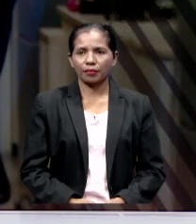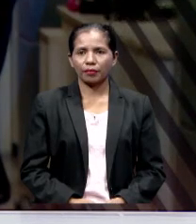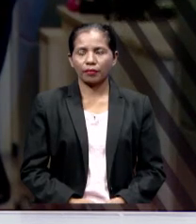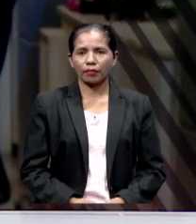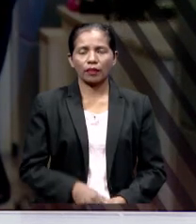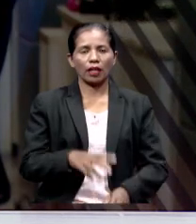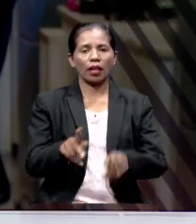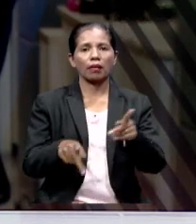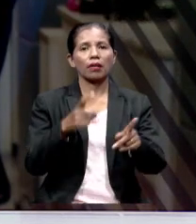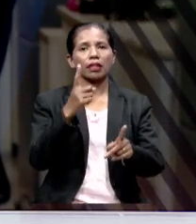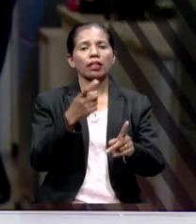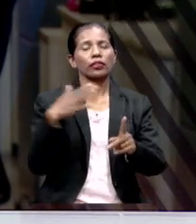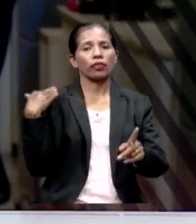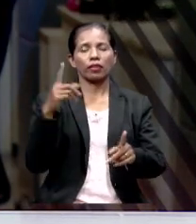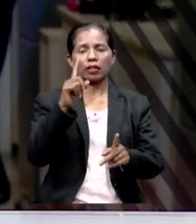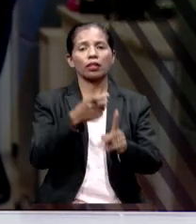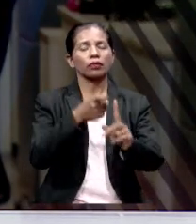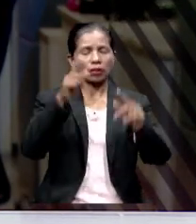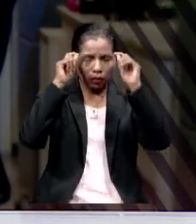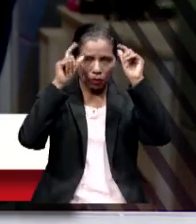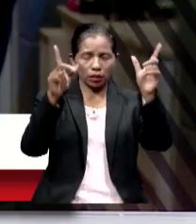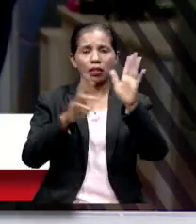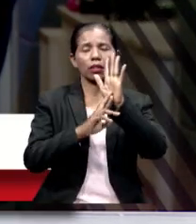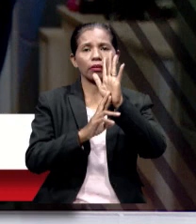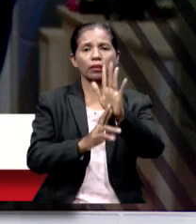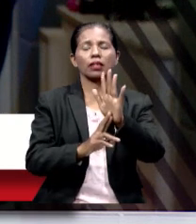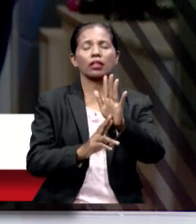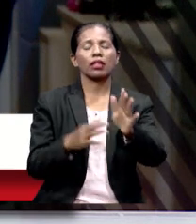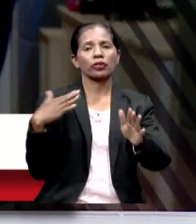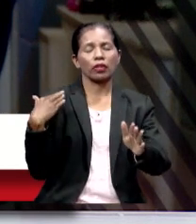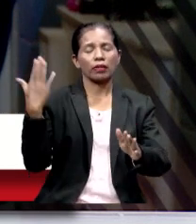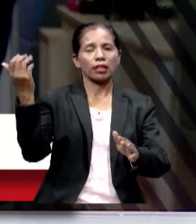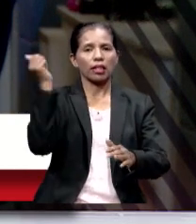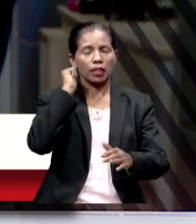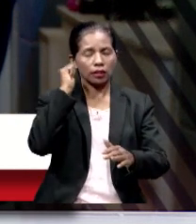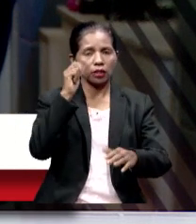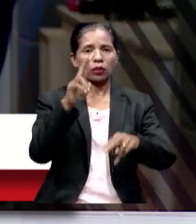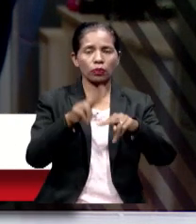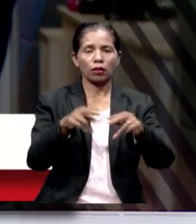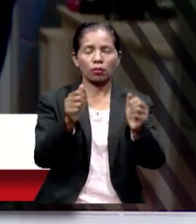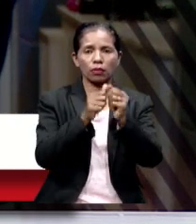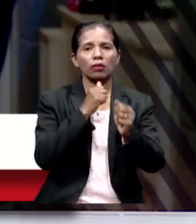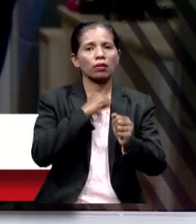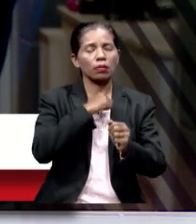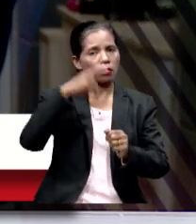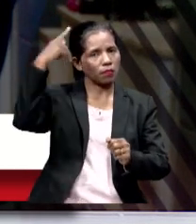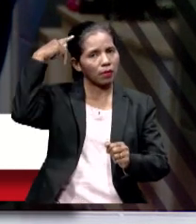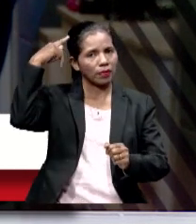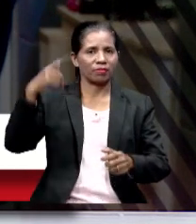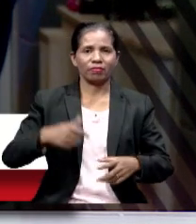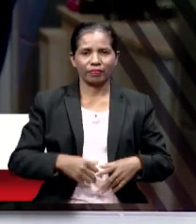Peregrino da Rússia Timor-Leste representa a Jovem e a Ásia, o retorno mútuo com o Papa Francisco e altar.